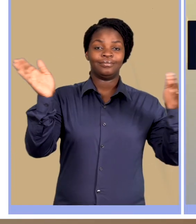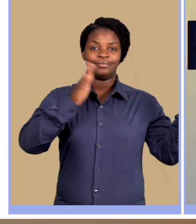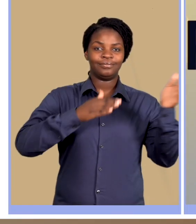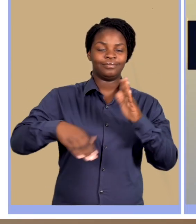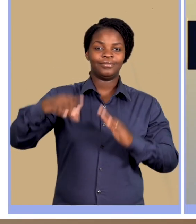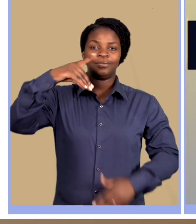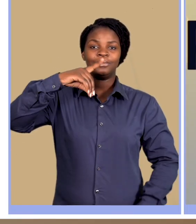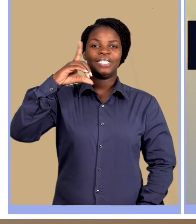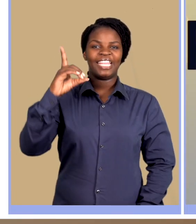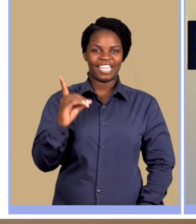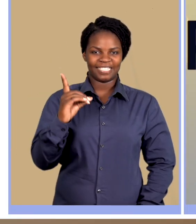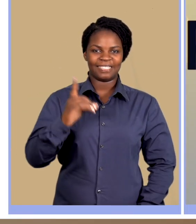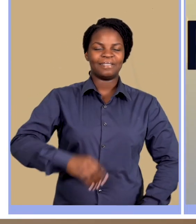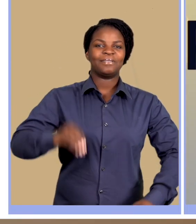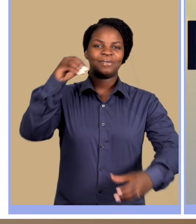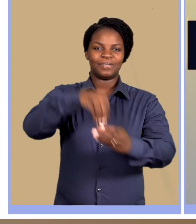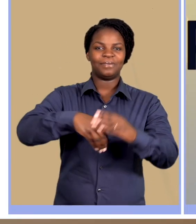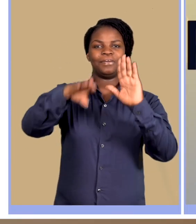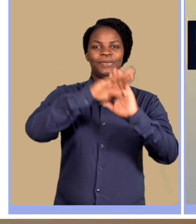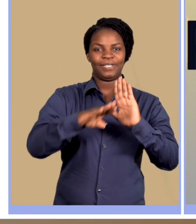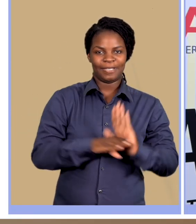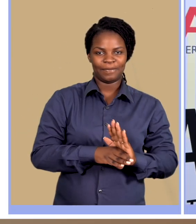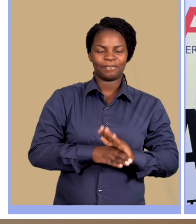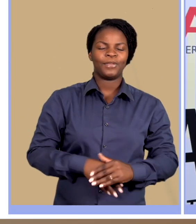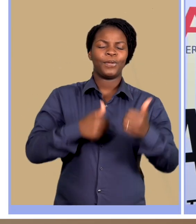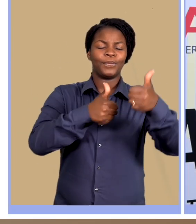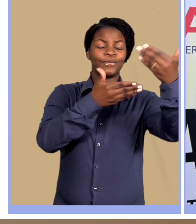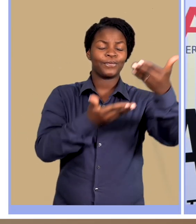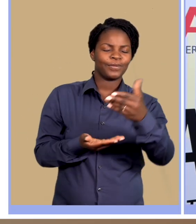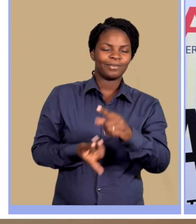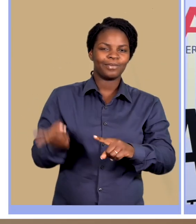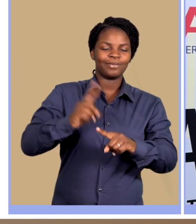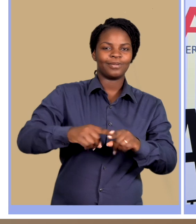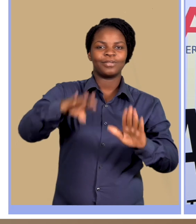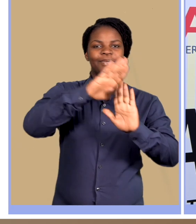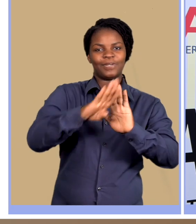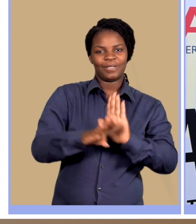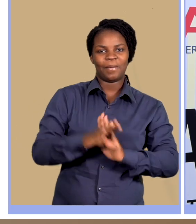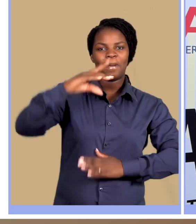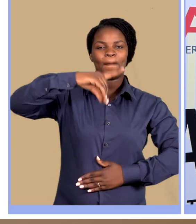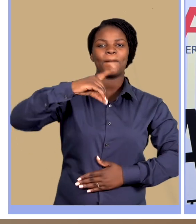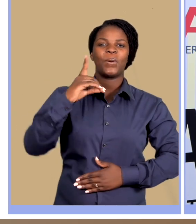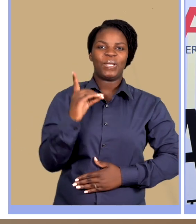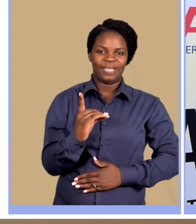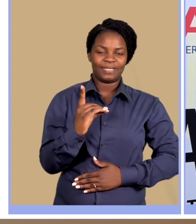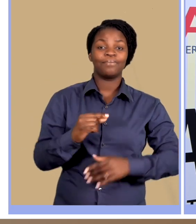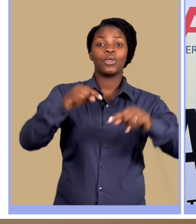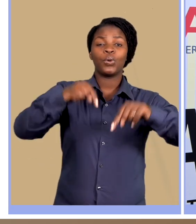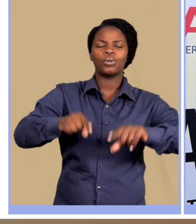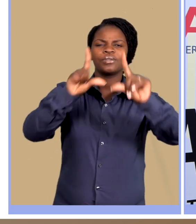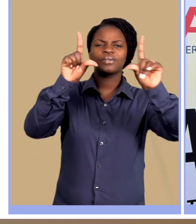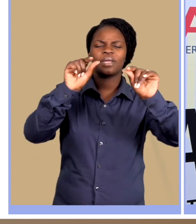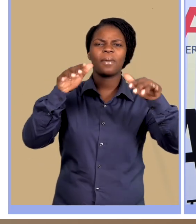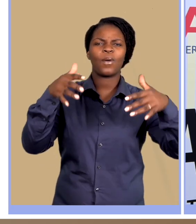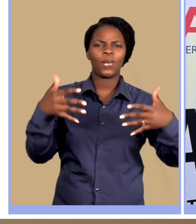Recado Podcast Ação Climática Inclusiva. Sejam bem-vindos a mais uma edição de podcast.